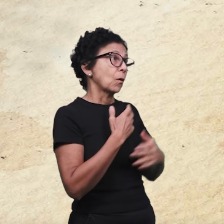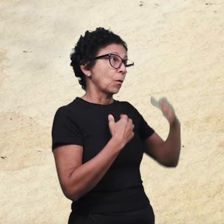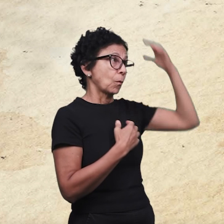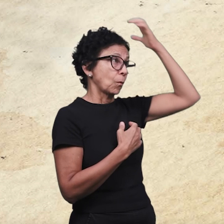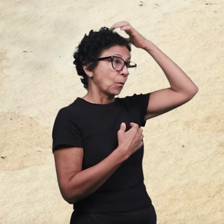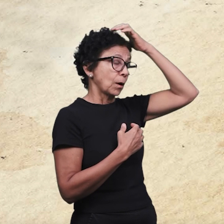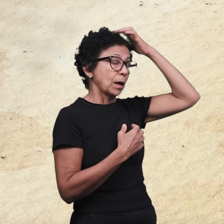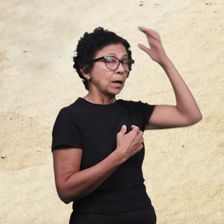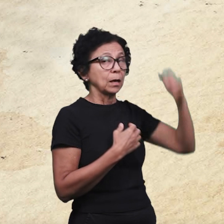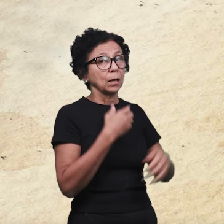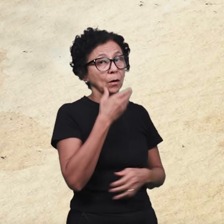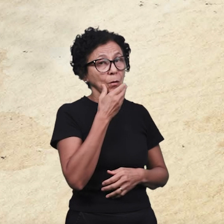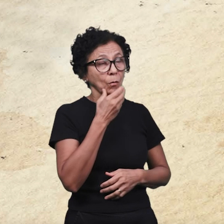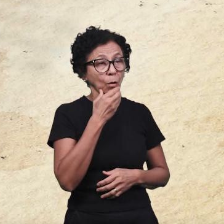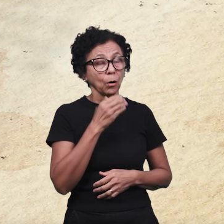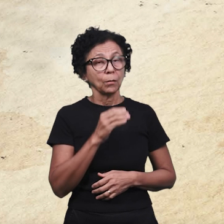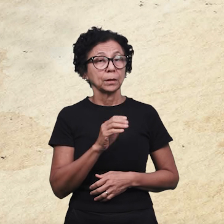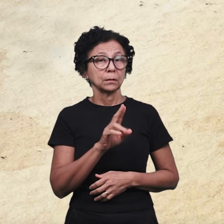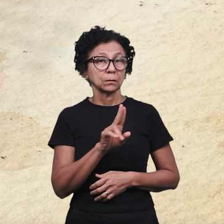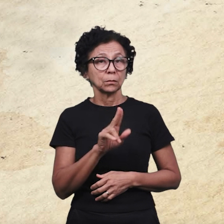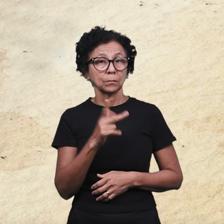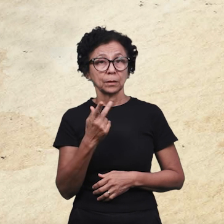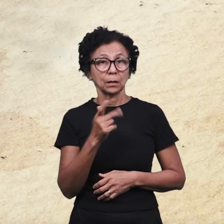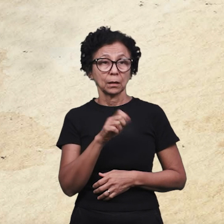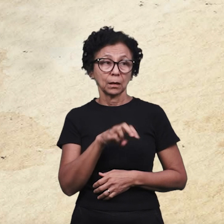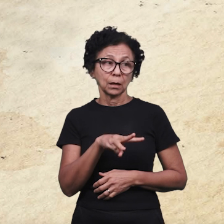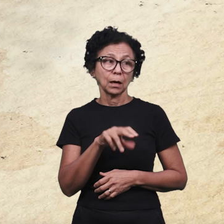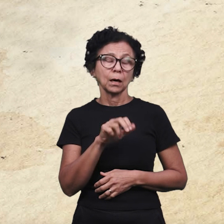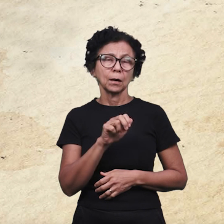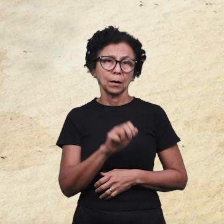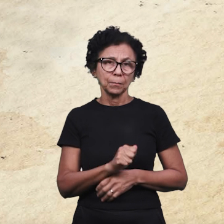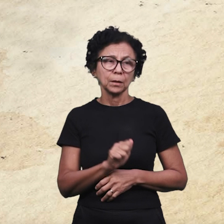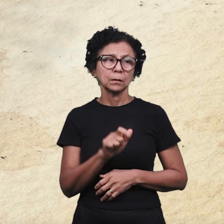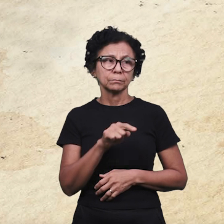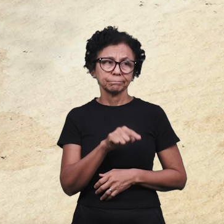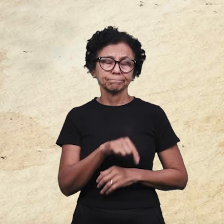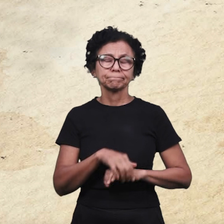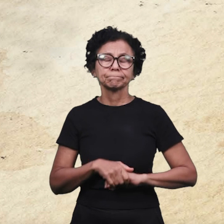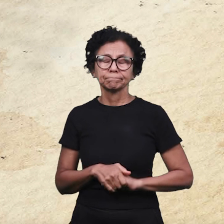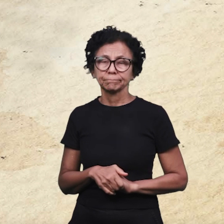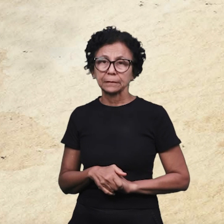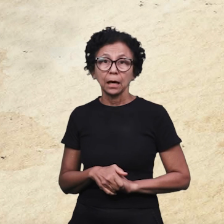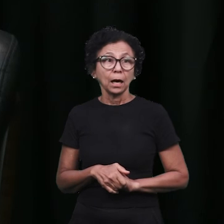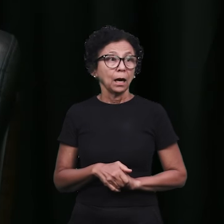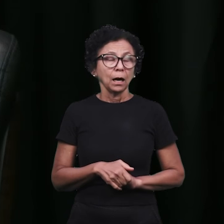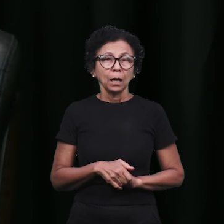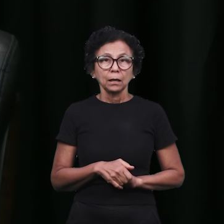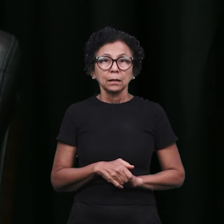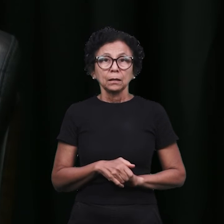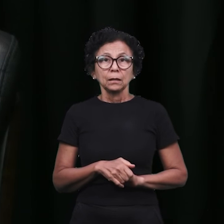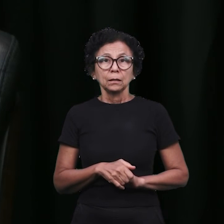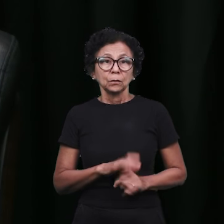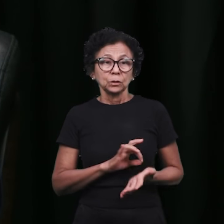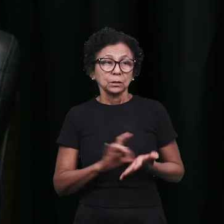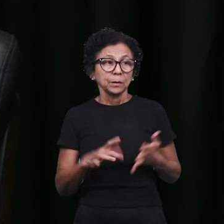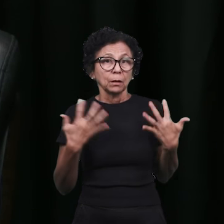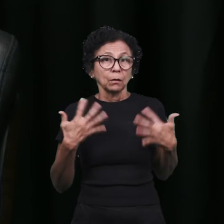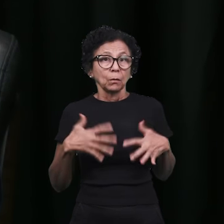este mau Amã. Então Amã se perturbou perante o rei e a rainha. Pastor